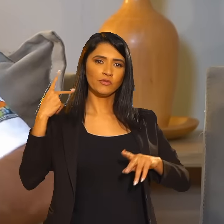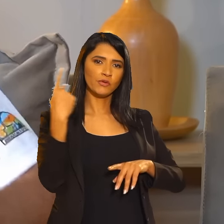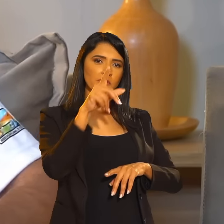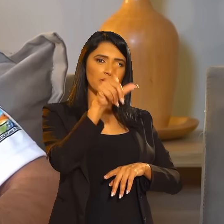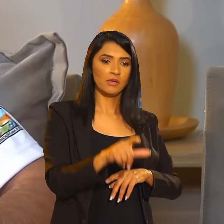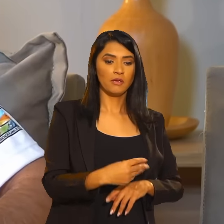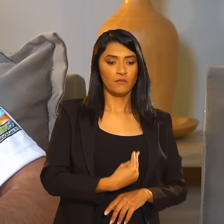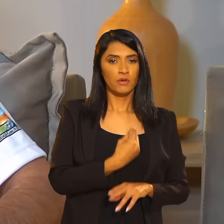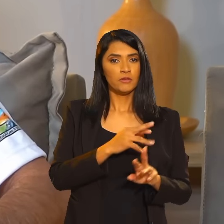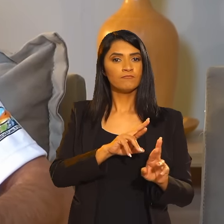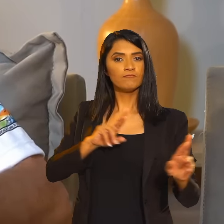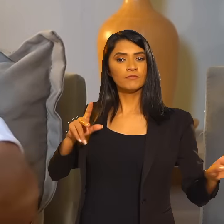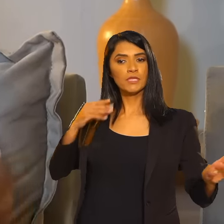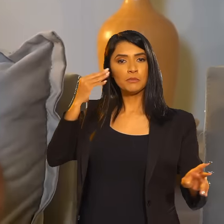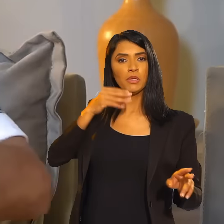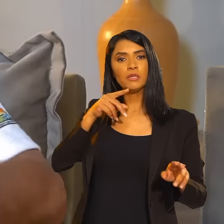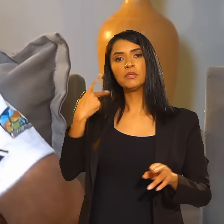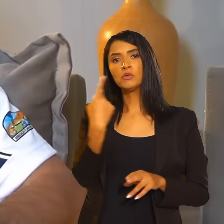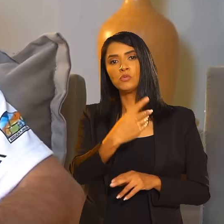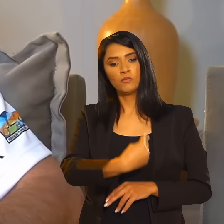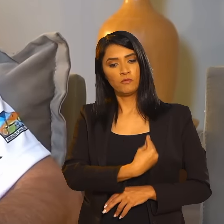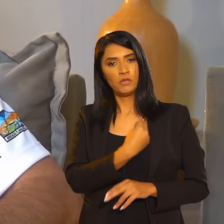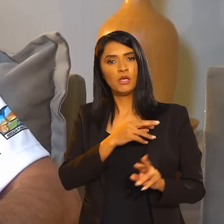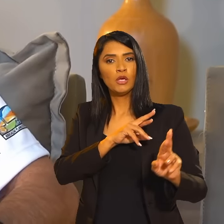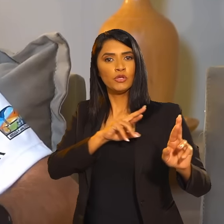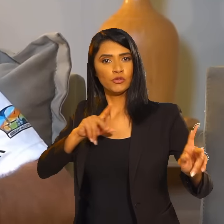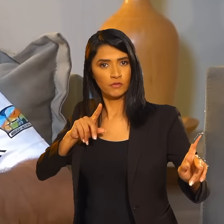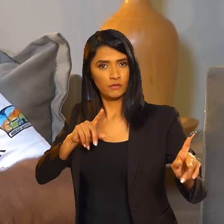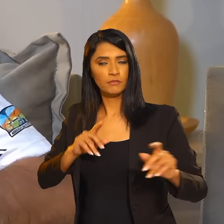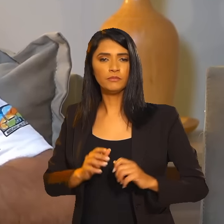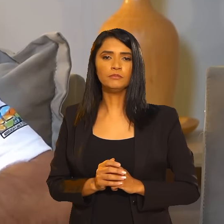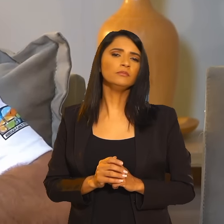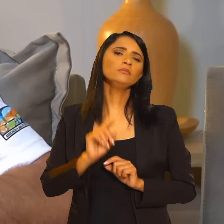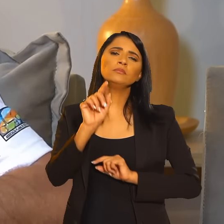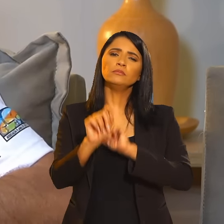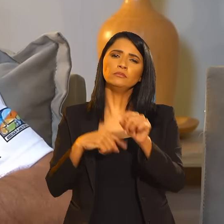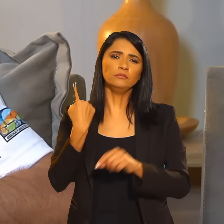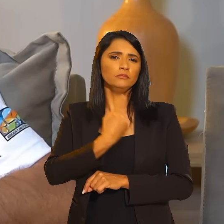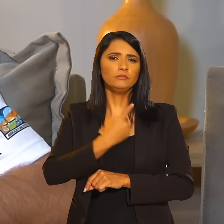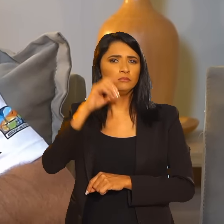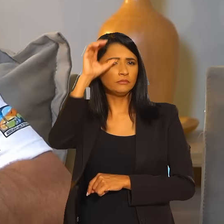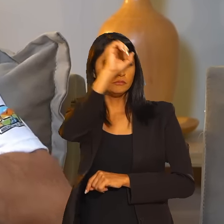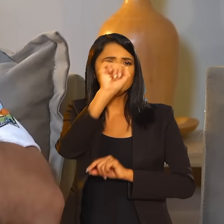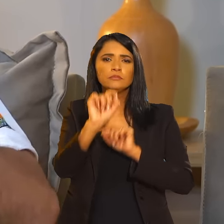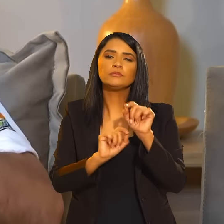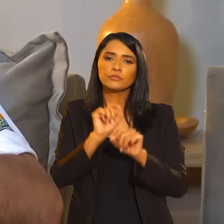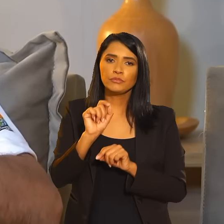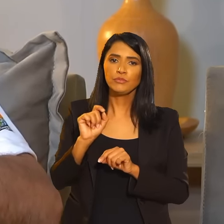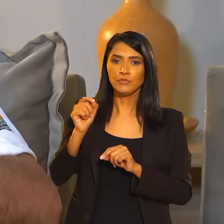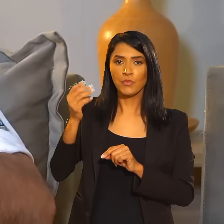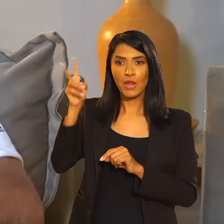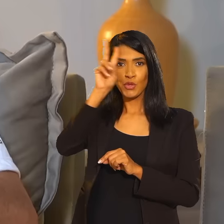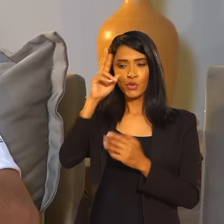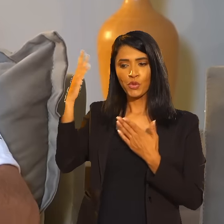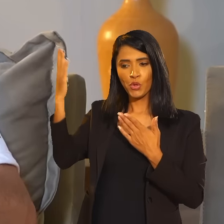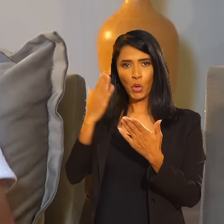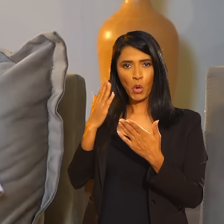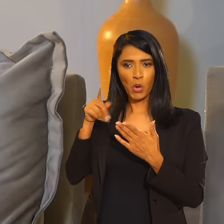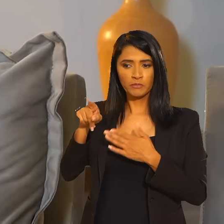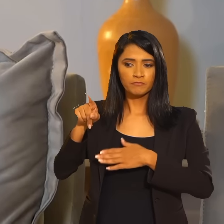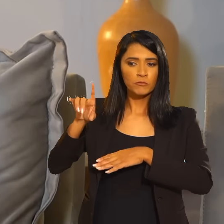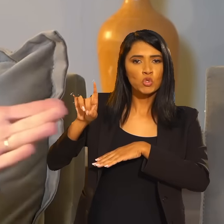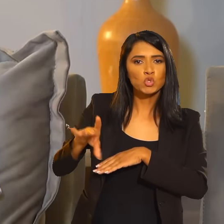vida diferente, uma experiência diferente na sua vida. E o que a gente aprende com isso? Que a parábola, ela não finaliza